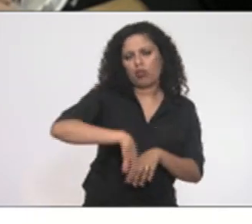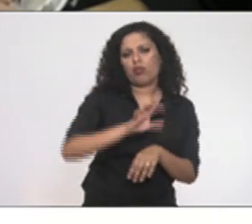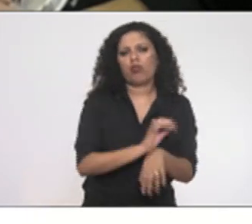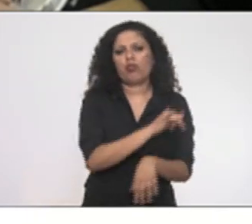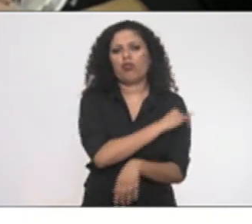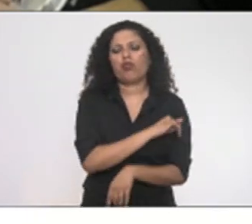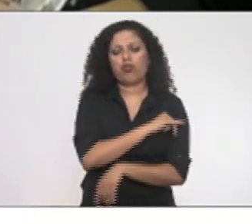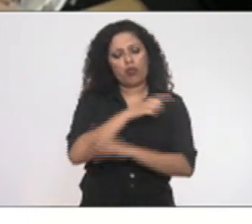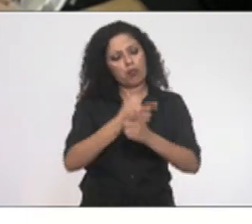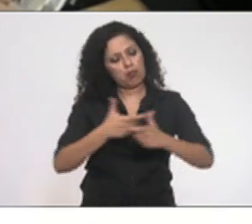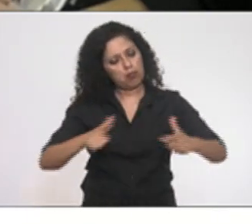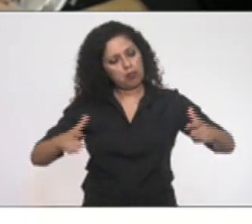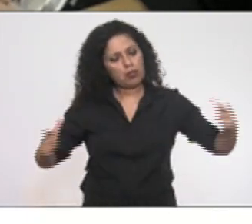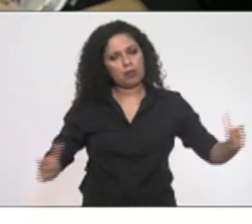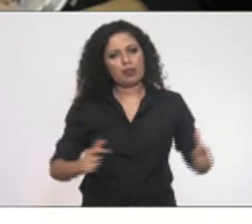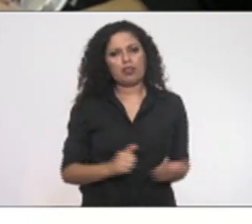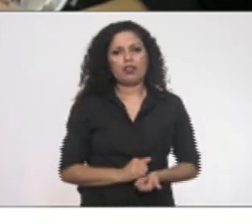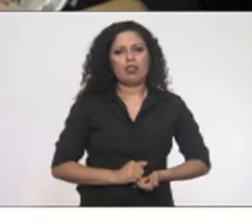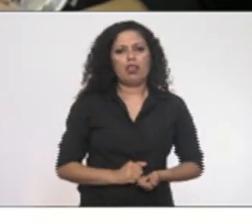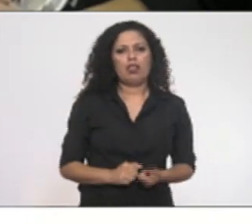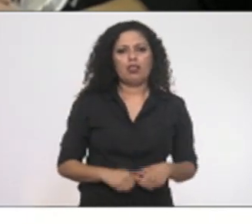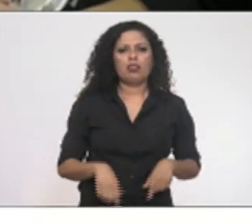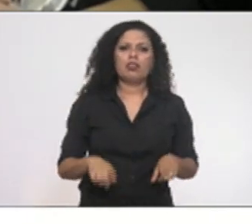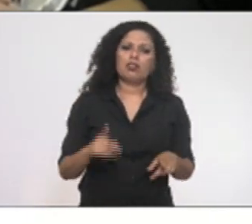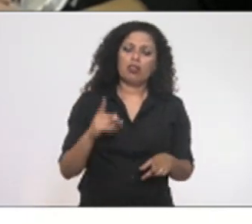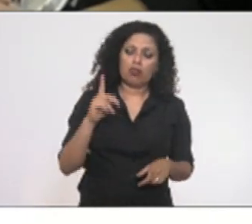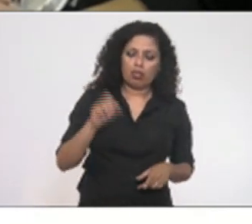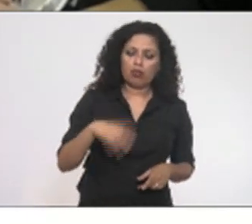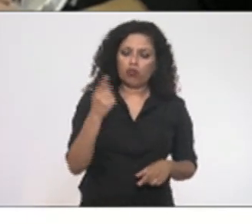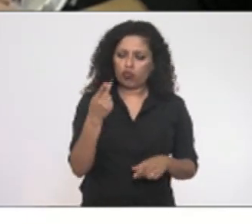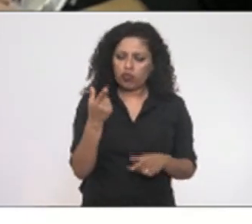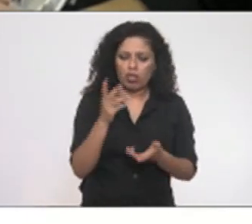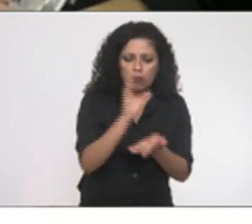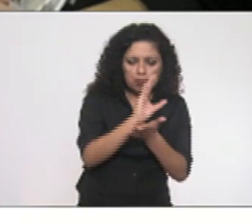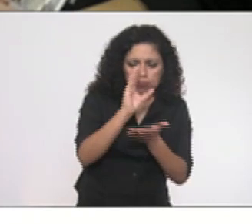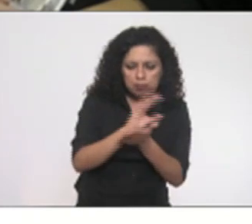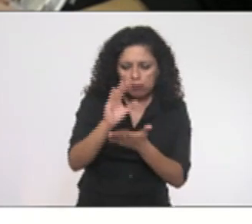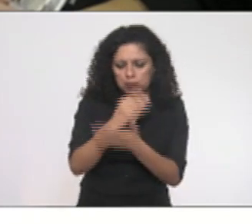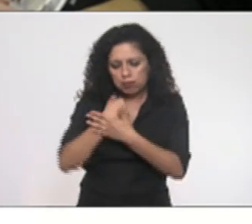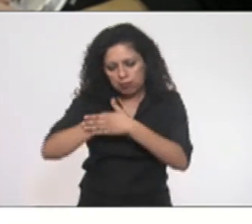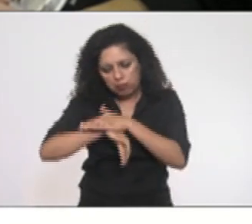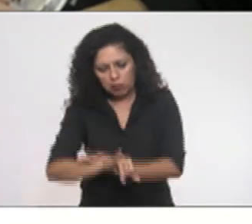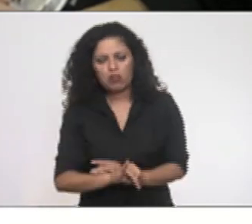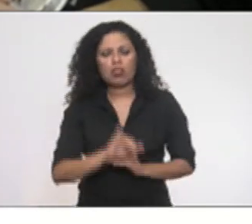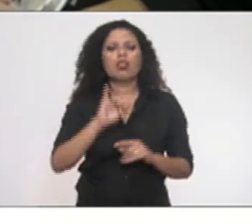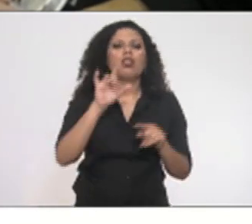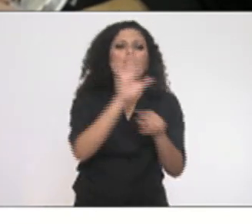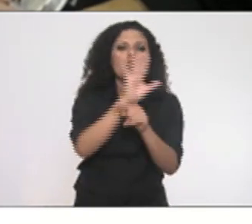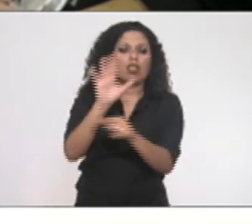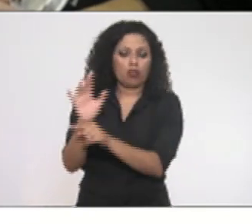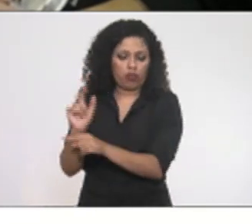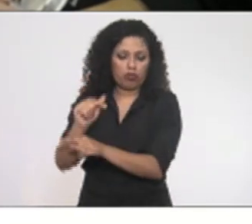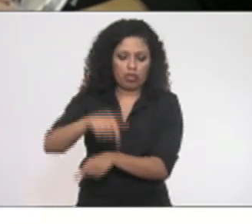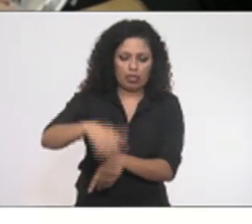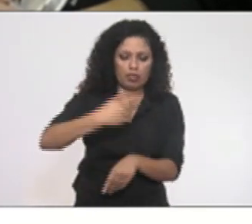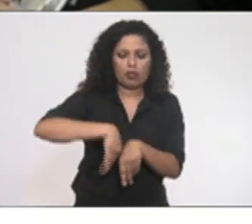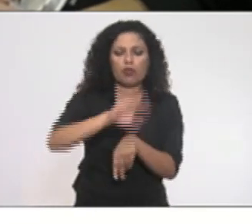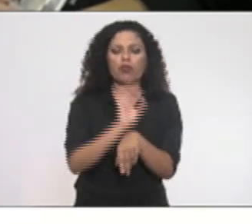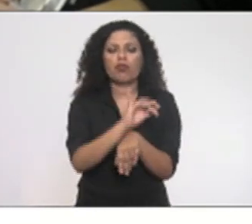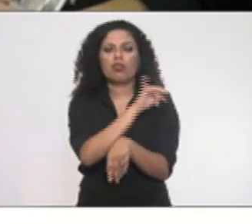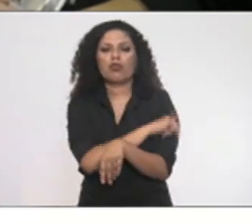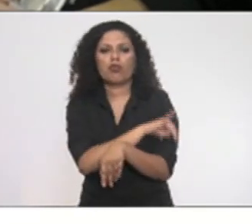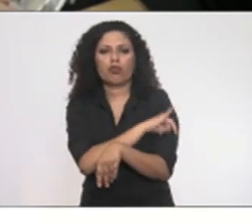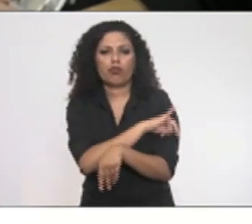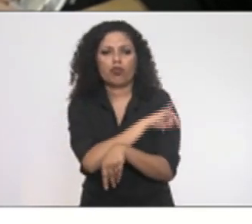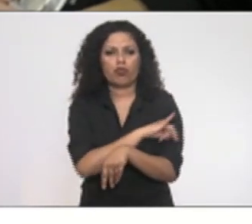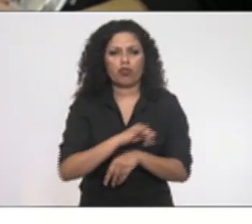ter um incremento muito forte, um investimento muito forte deve vir aqui, porque boa parte desses investimentos devem ser aqui